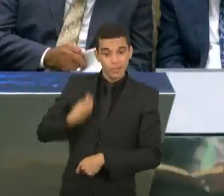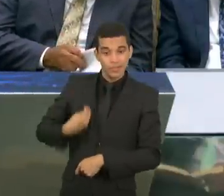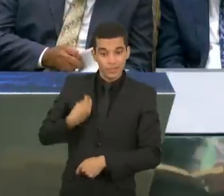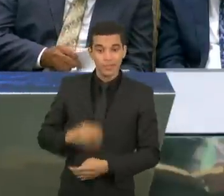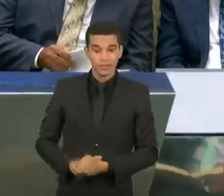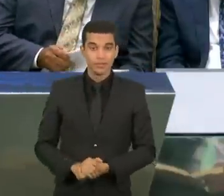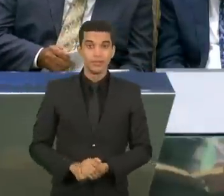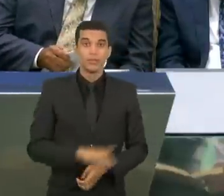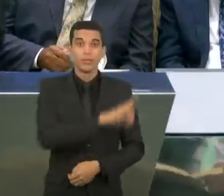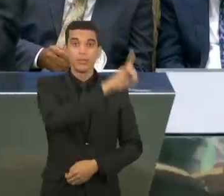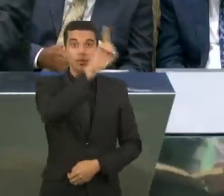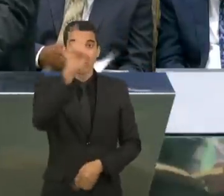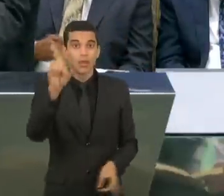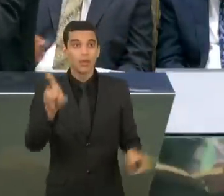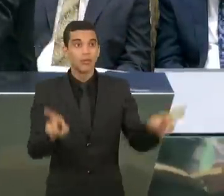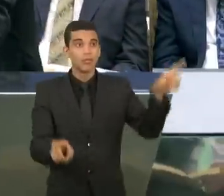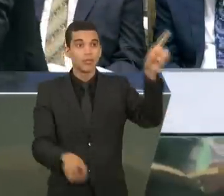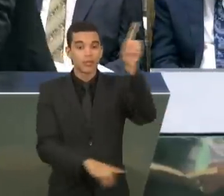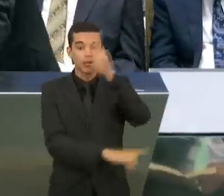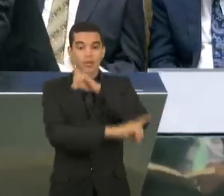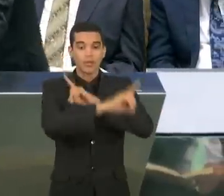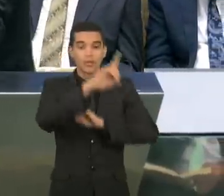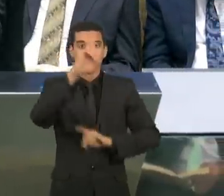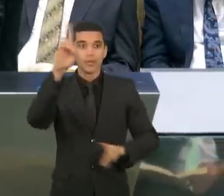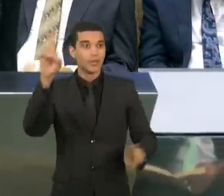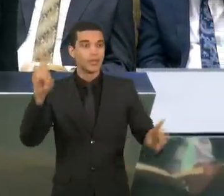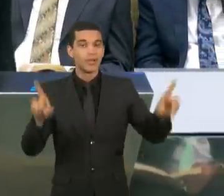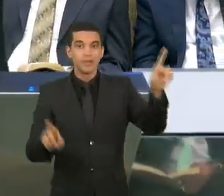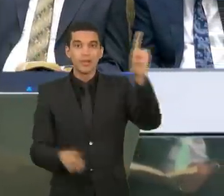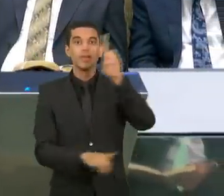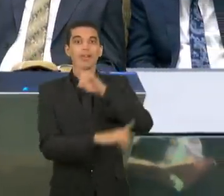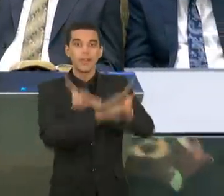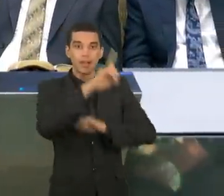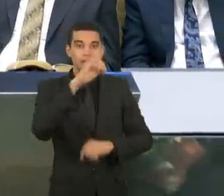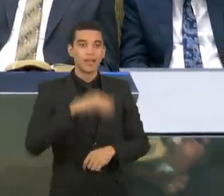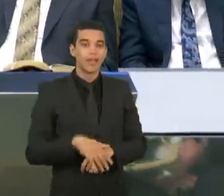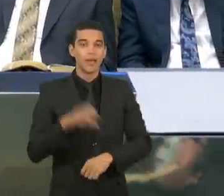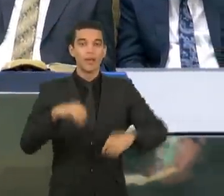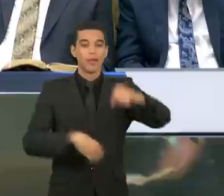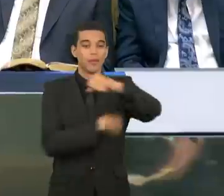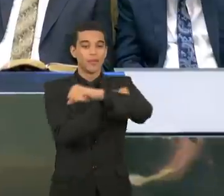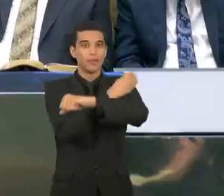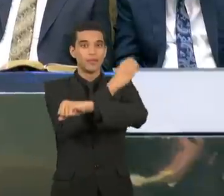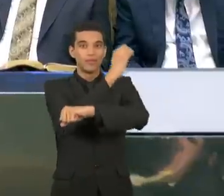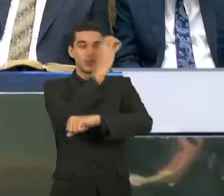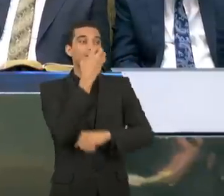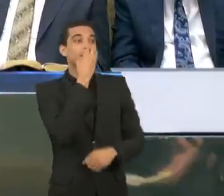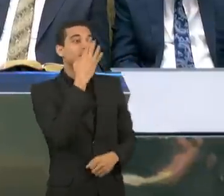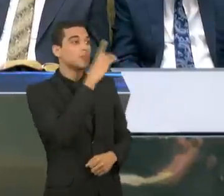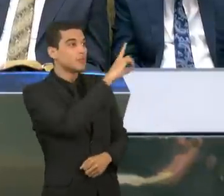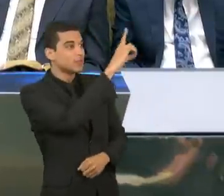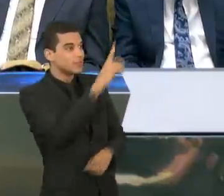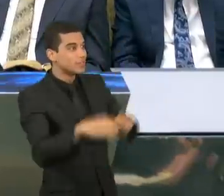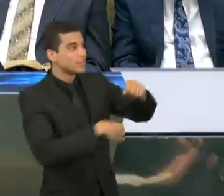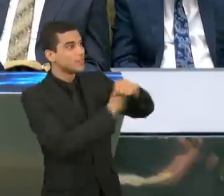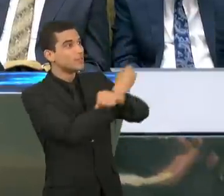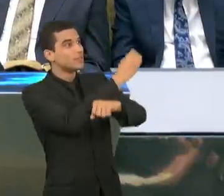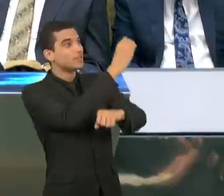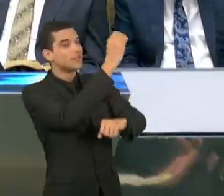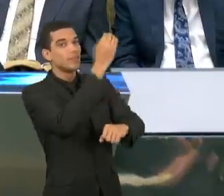disso ao outro dia. O dia diz, bom dia, dia, boa noite, ou bom dia, né? Ou a noite diz para o dia, bom dia,